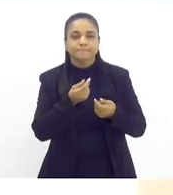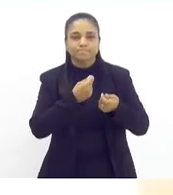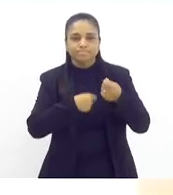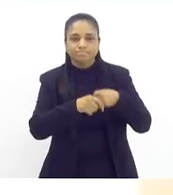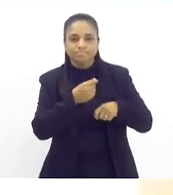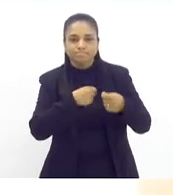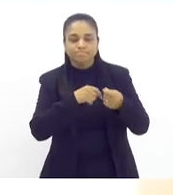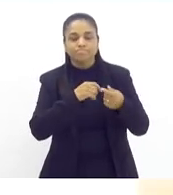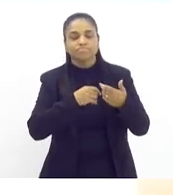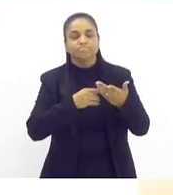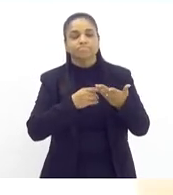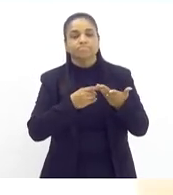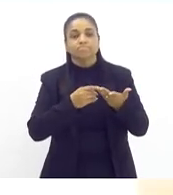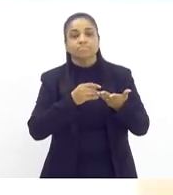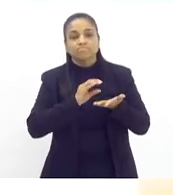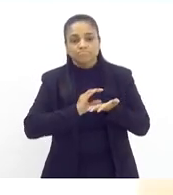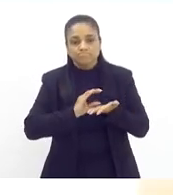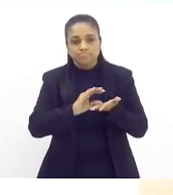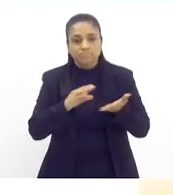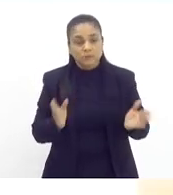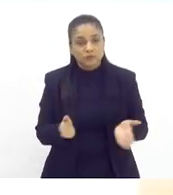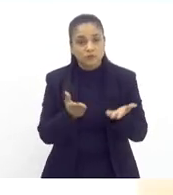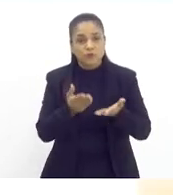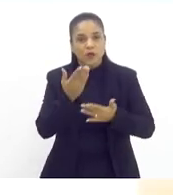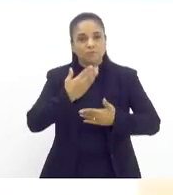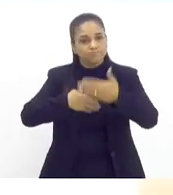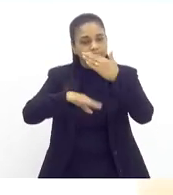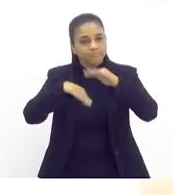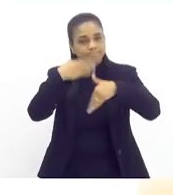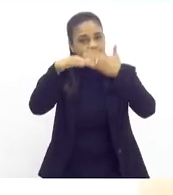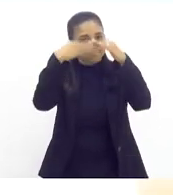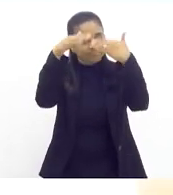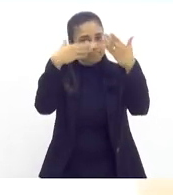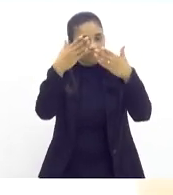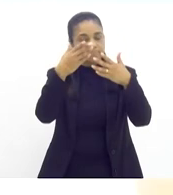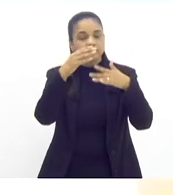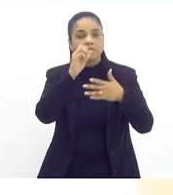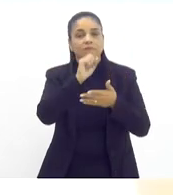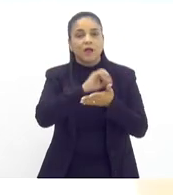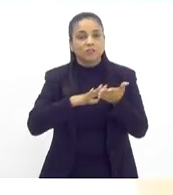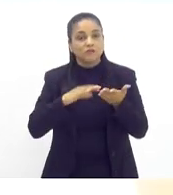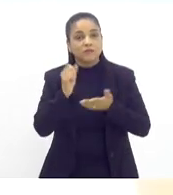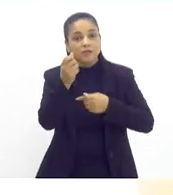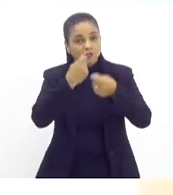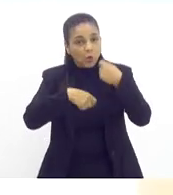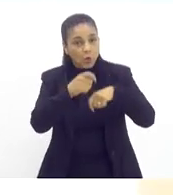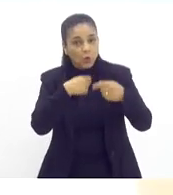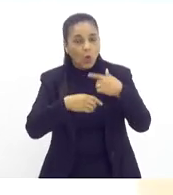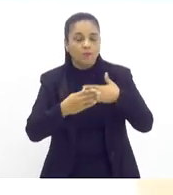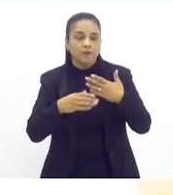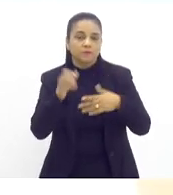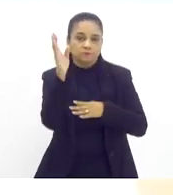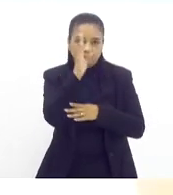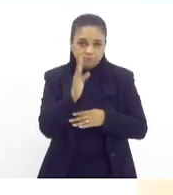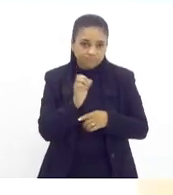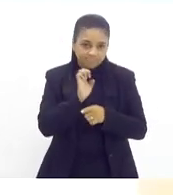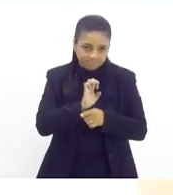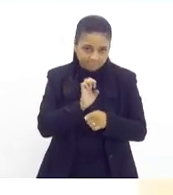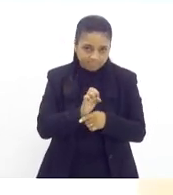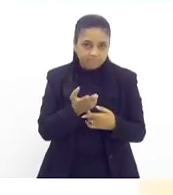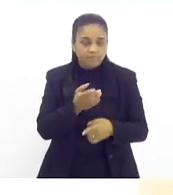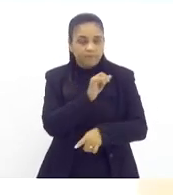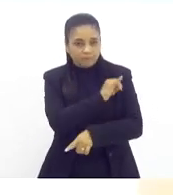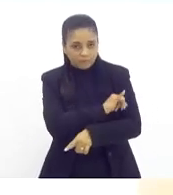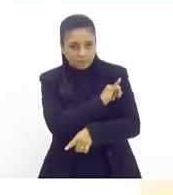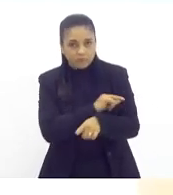crescimento, estimular a atividade econômica, retirando esse peso, né, dessa espécie de sobreimposto, que é o custo de